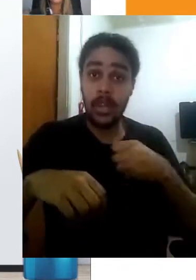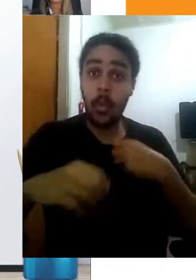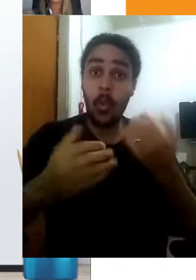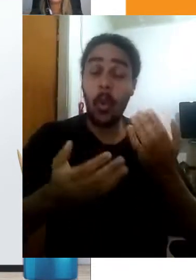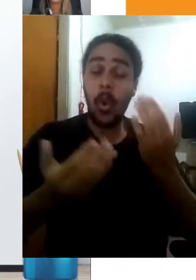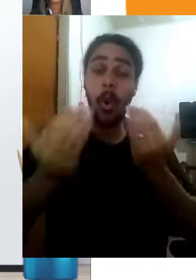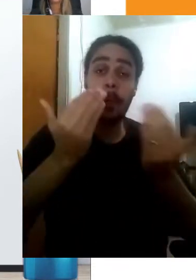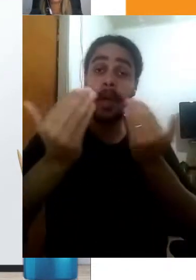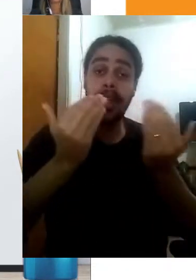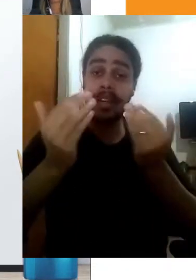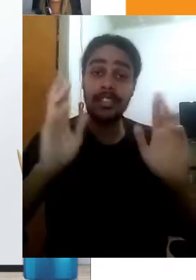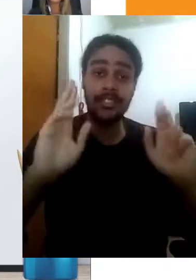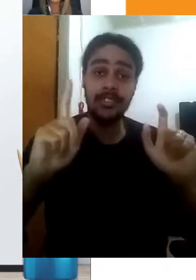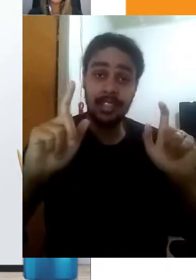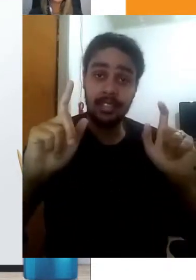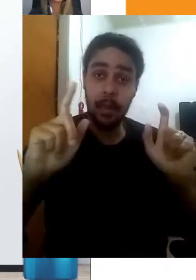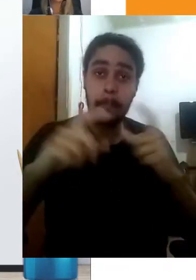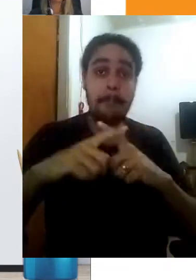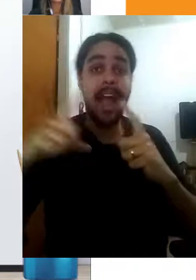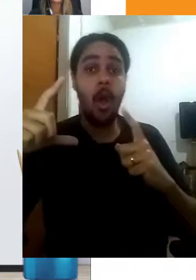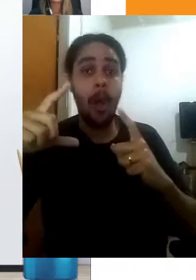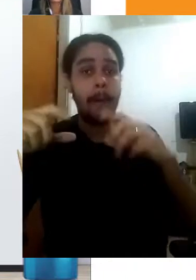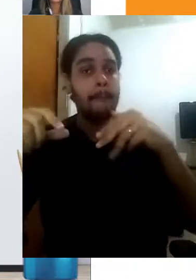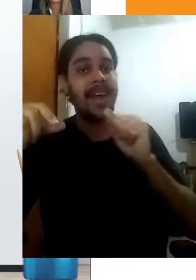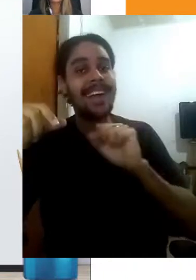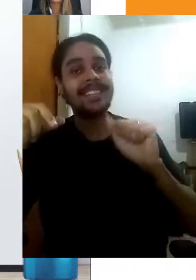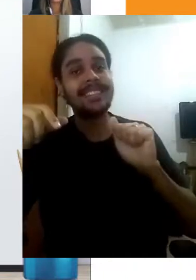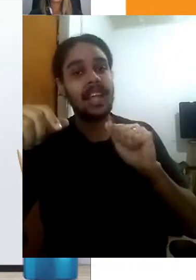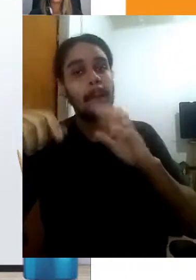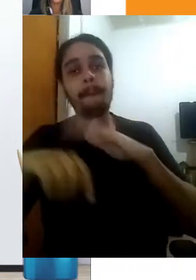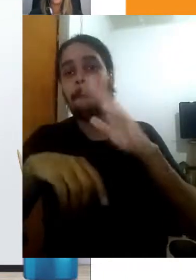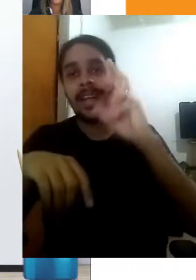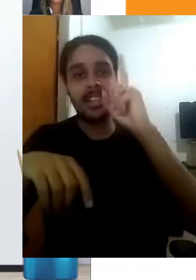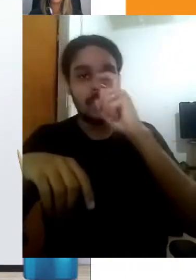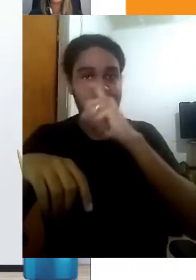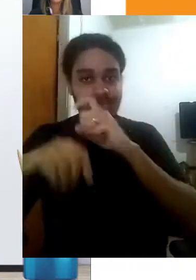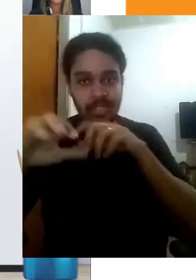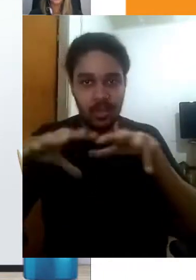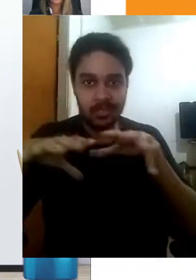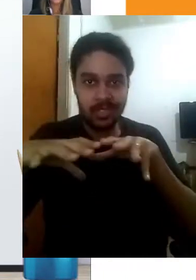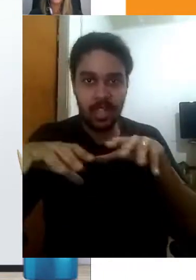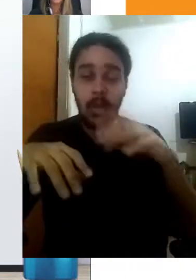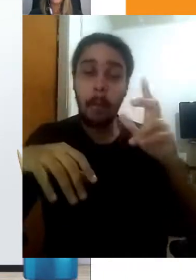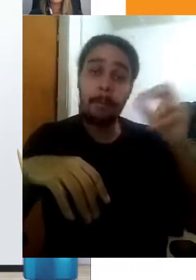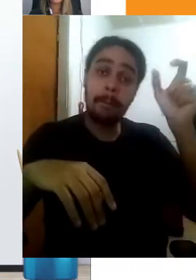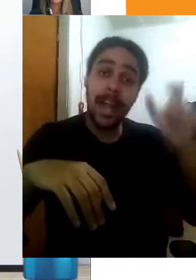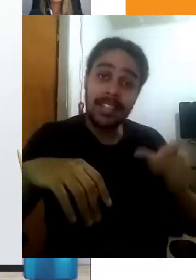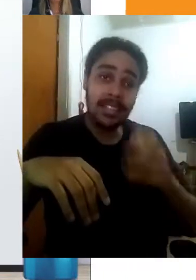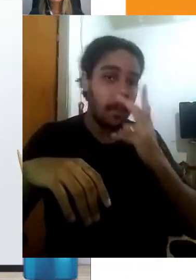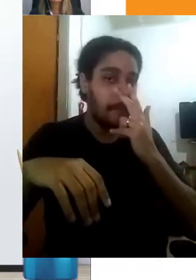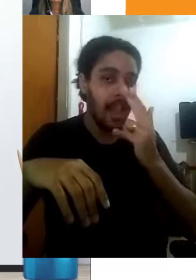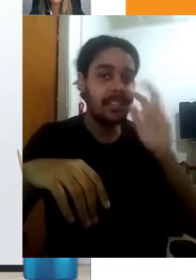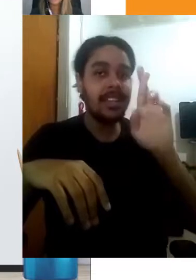corpos de massas diferentes, o que tiver a maior massa será mais difícil de mover. Logo, podemos dizer que a massa é